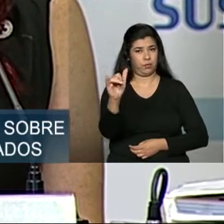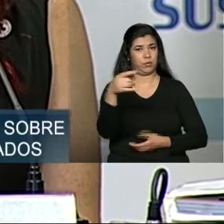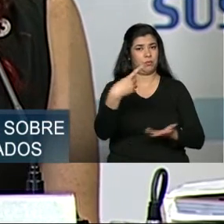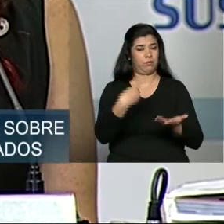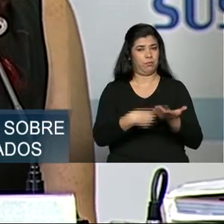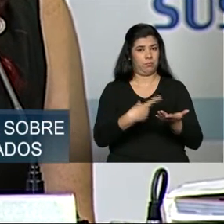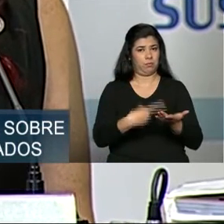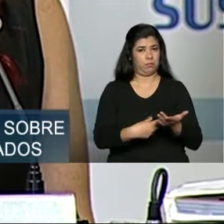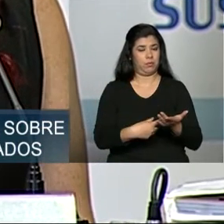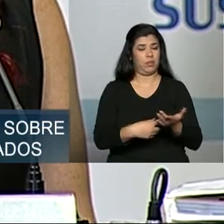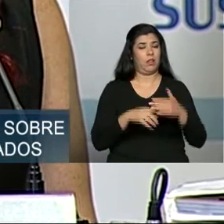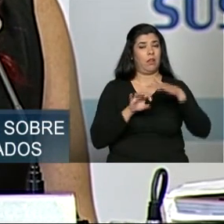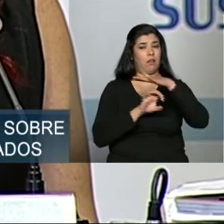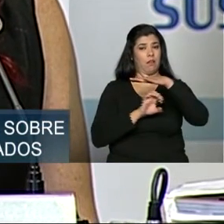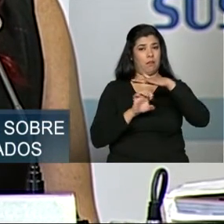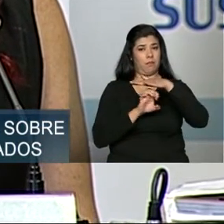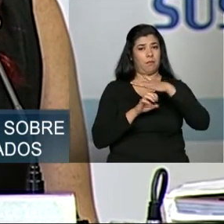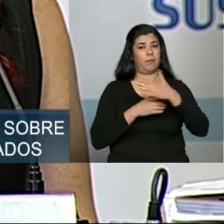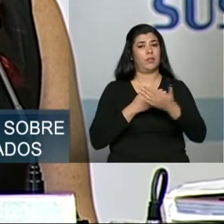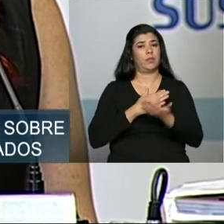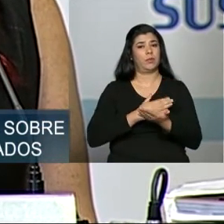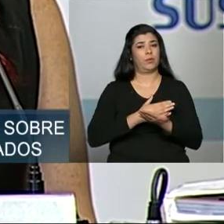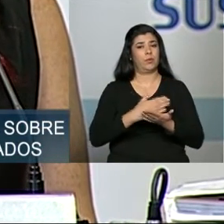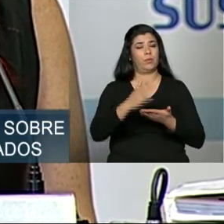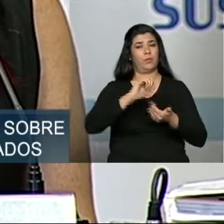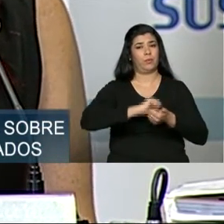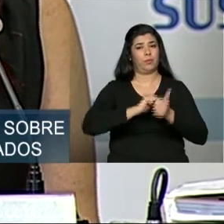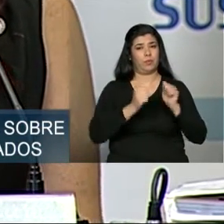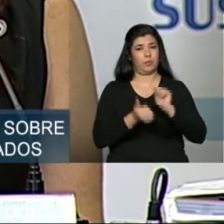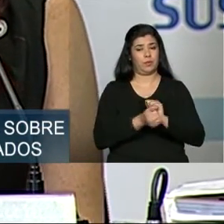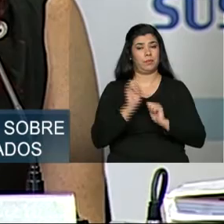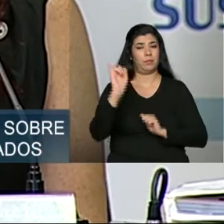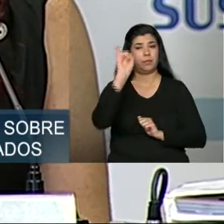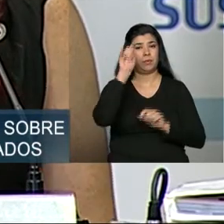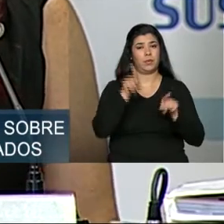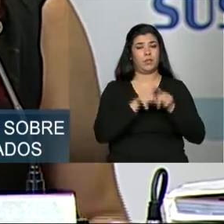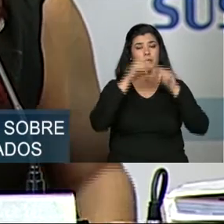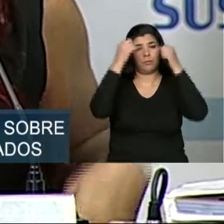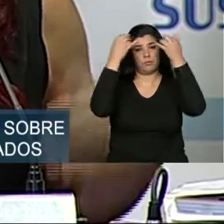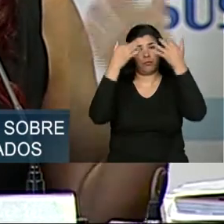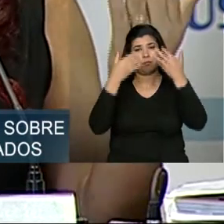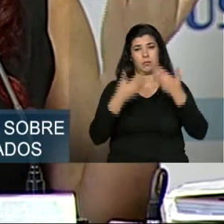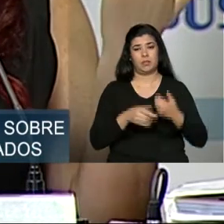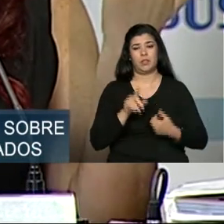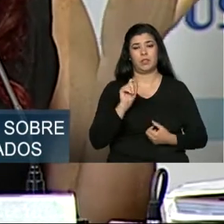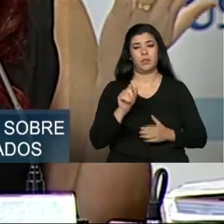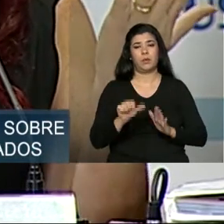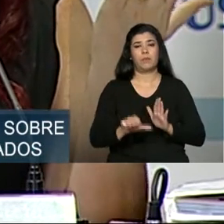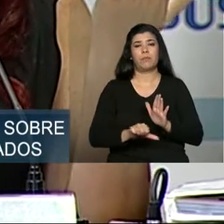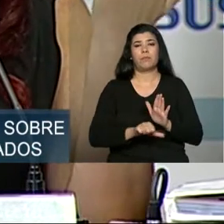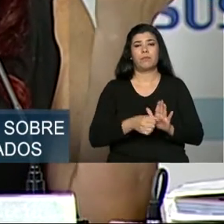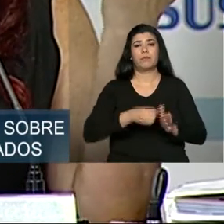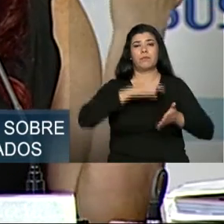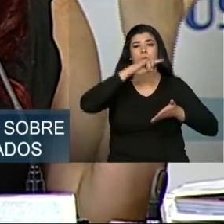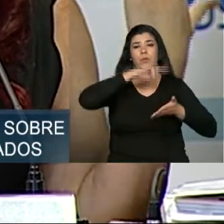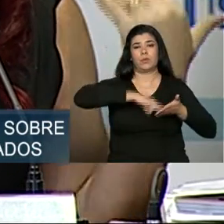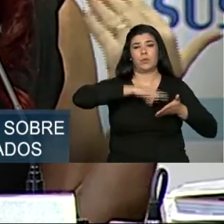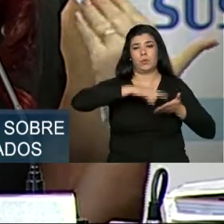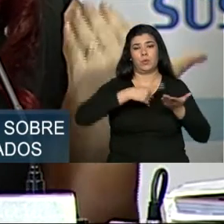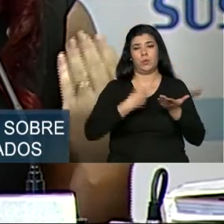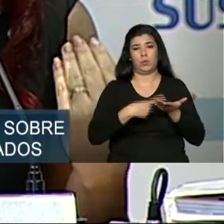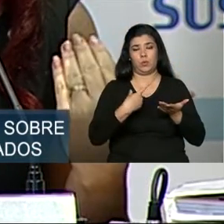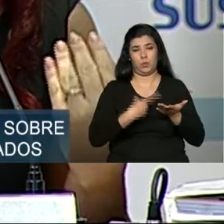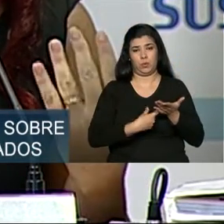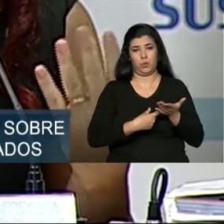as empresas estão se adequando. É importante dizer que, em relação ao primeiro termo de compromisso afirmado